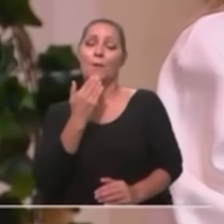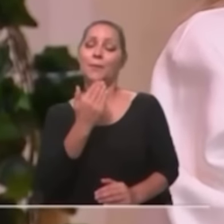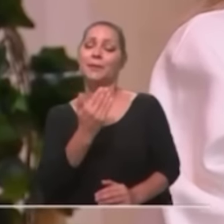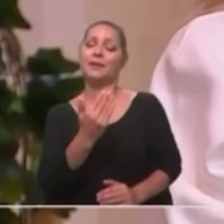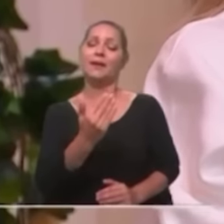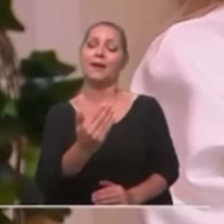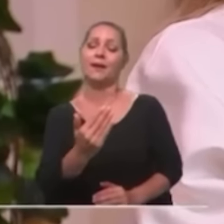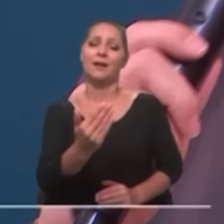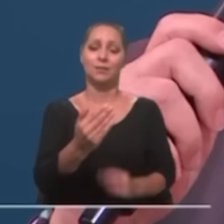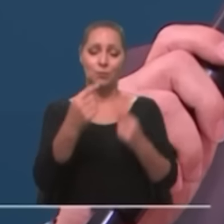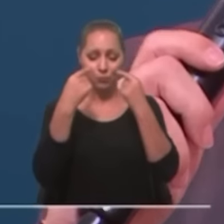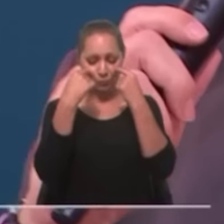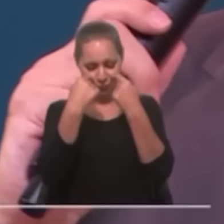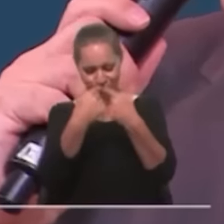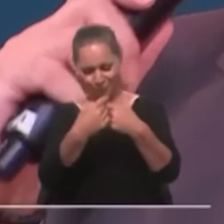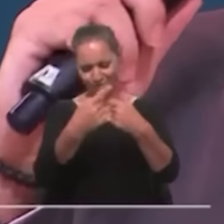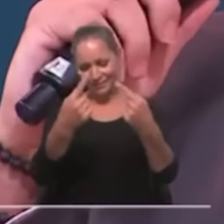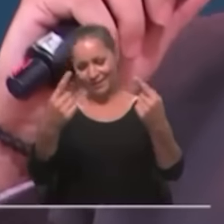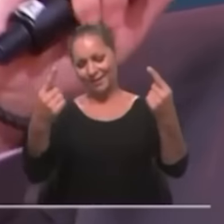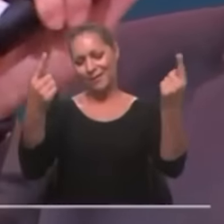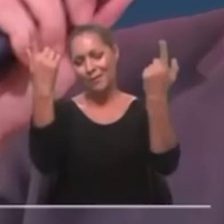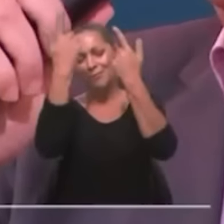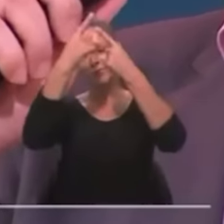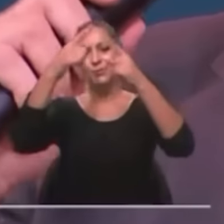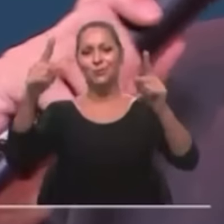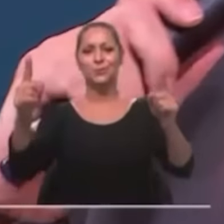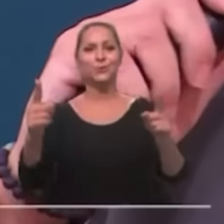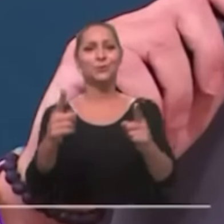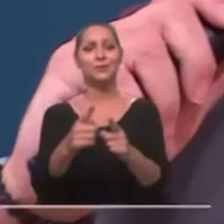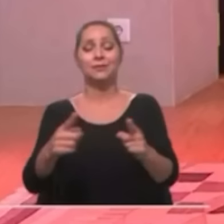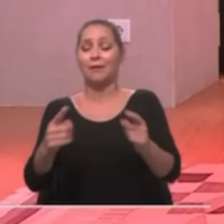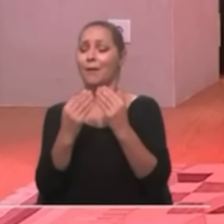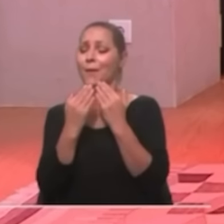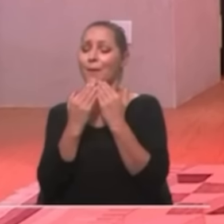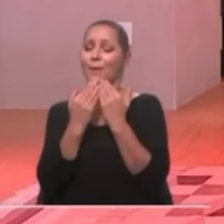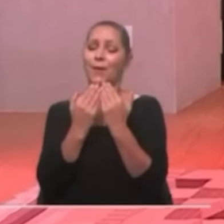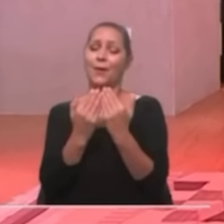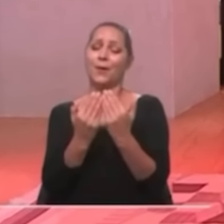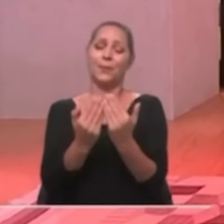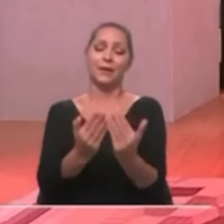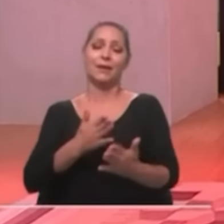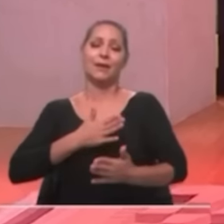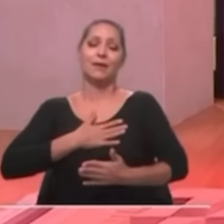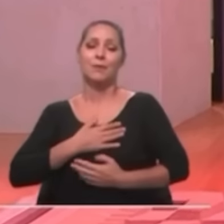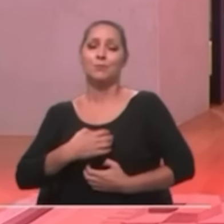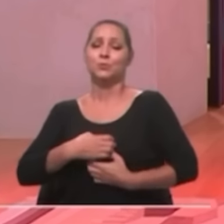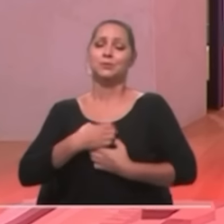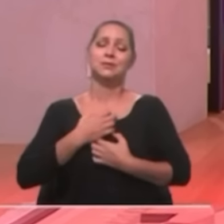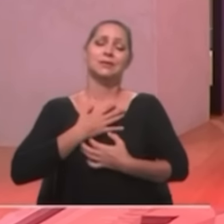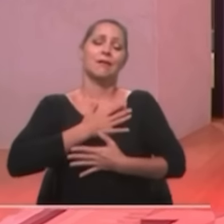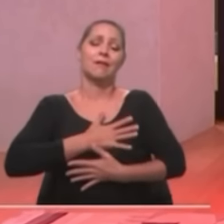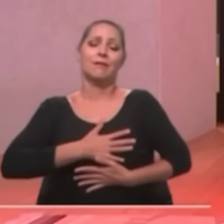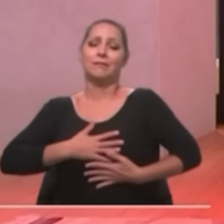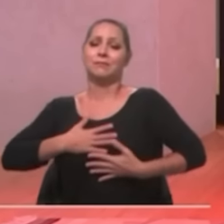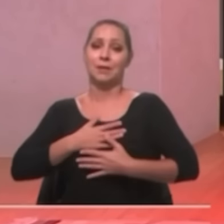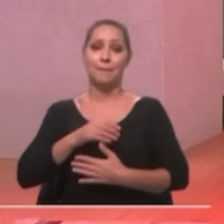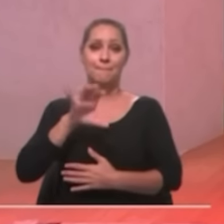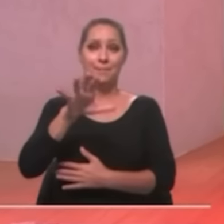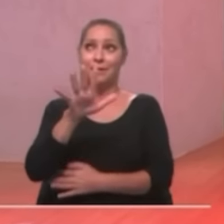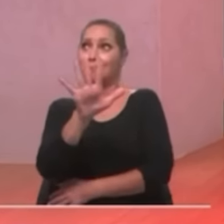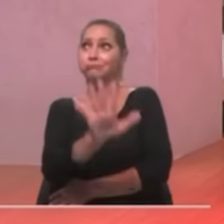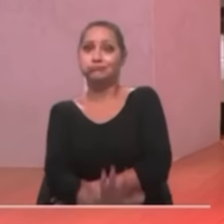obrigado por mostrares estas canções, obrigado por mexeres nas emoções de uma